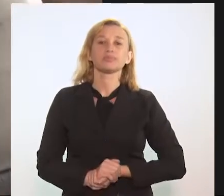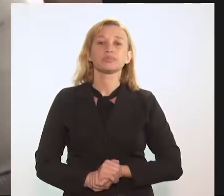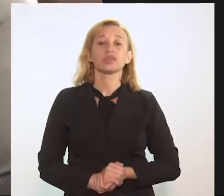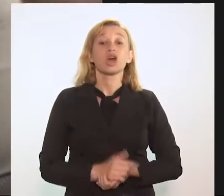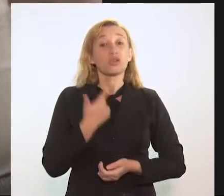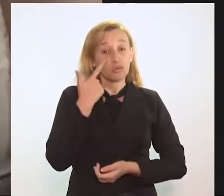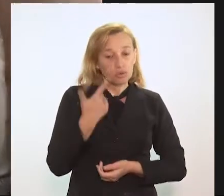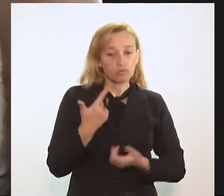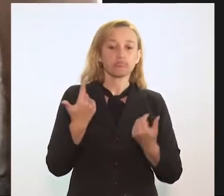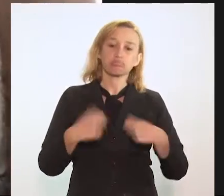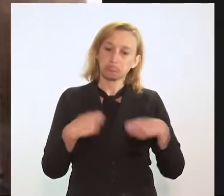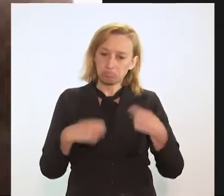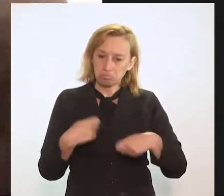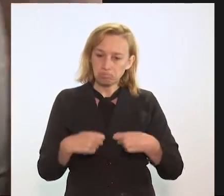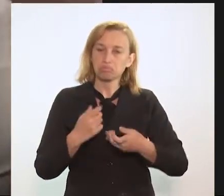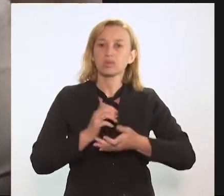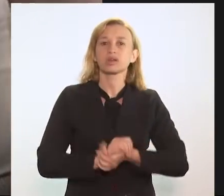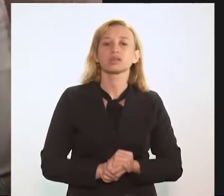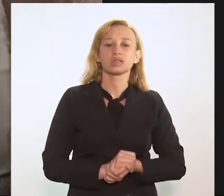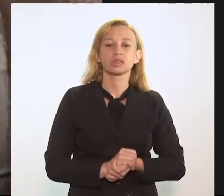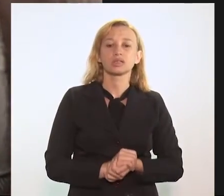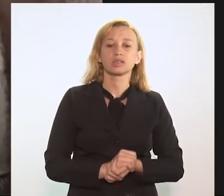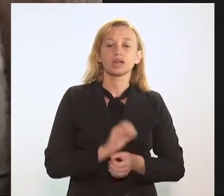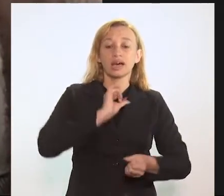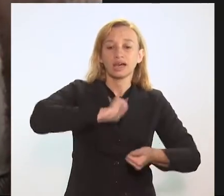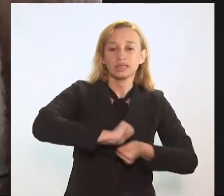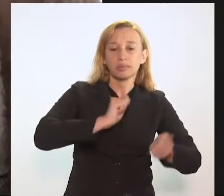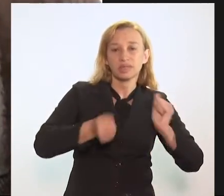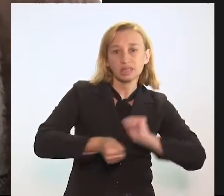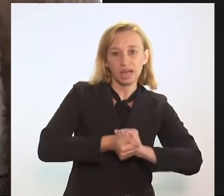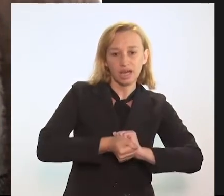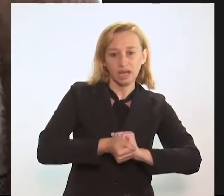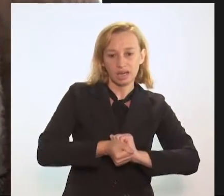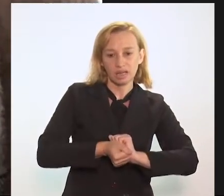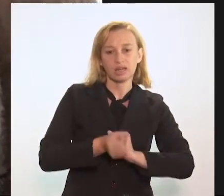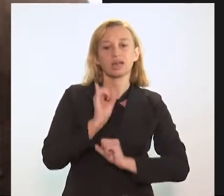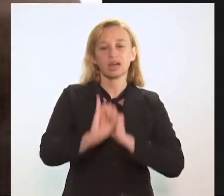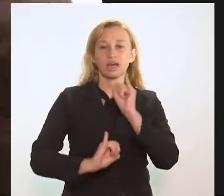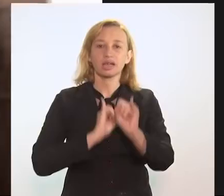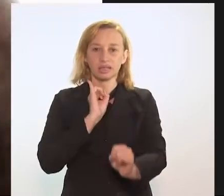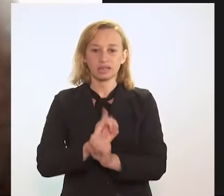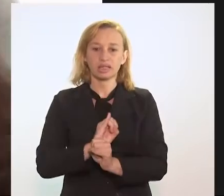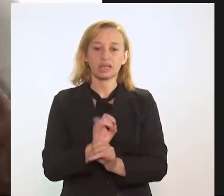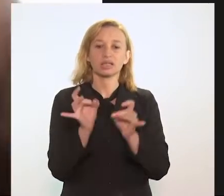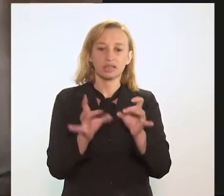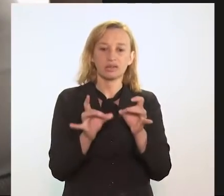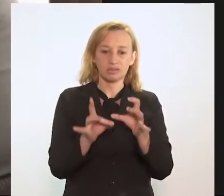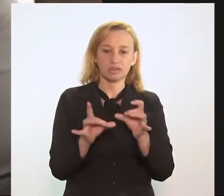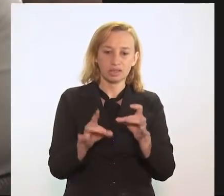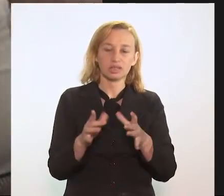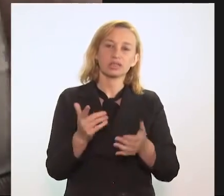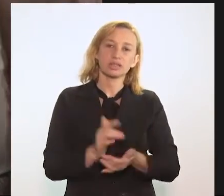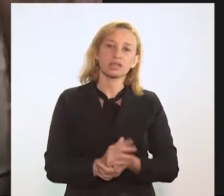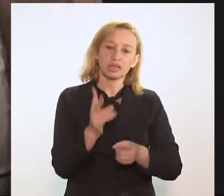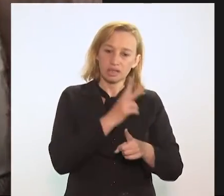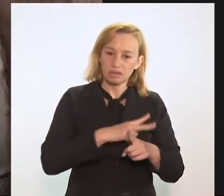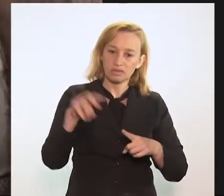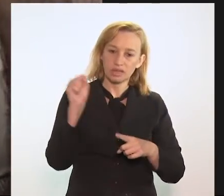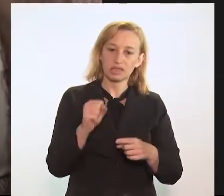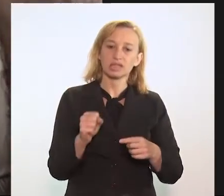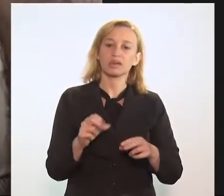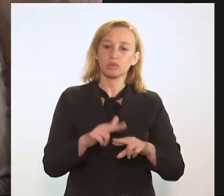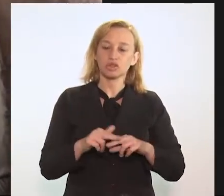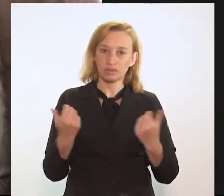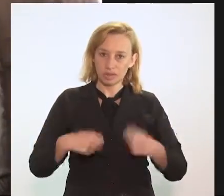para essa sobrevivência. Então, viram a necessidade de adotar algumas atitudes e, com certeza, vencer